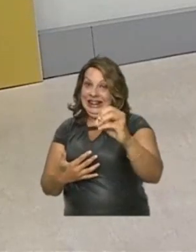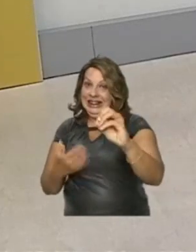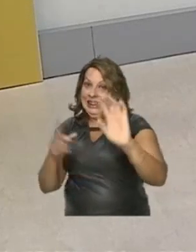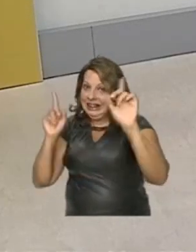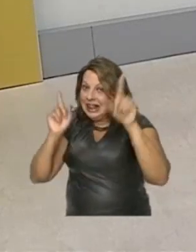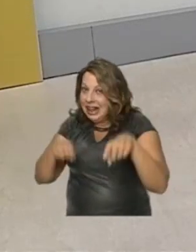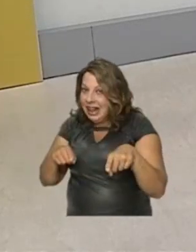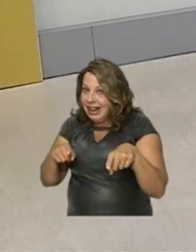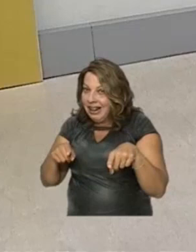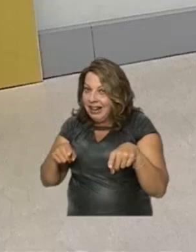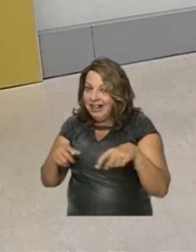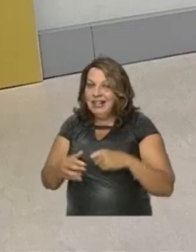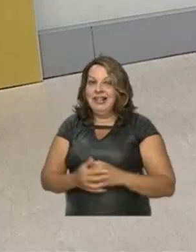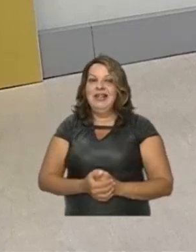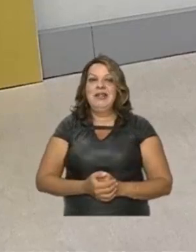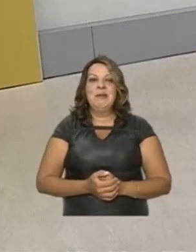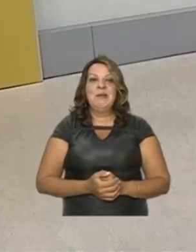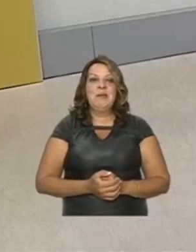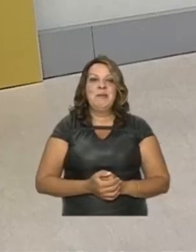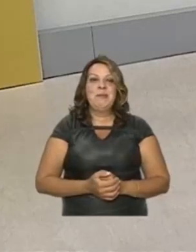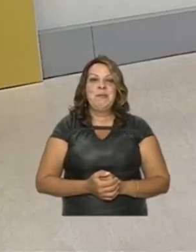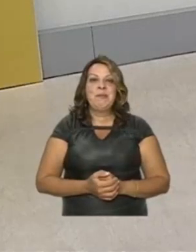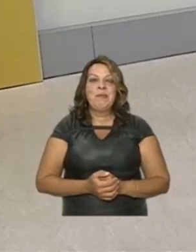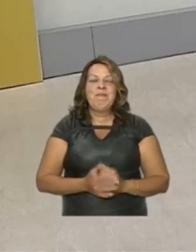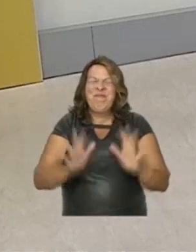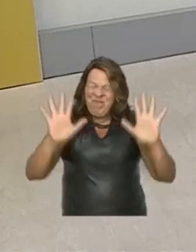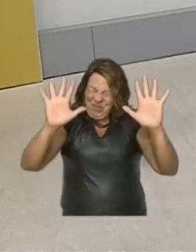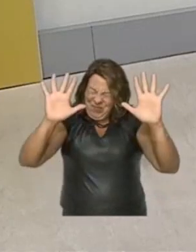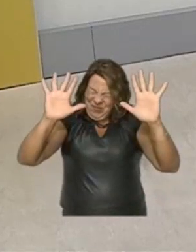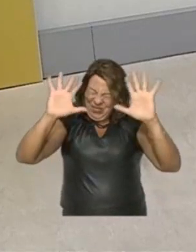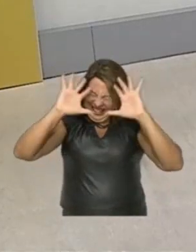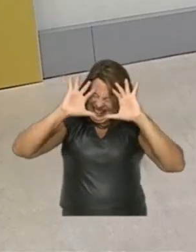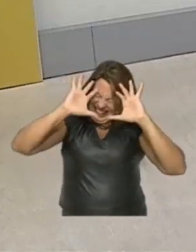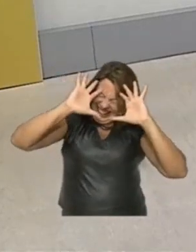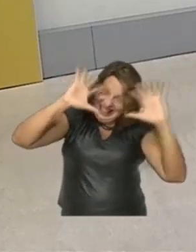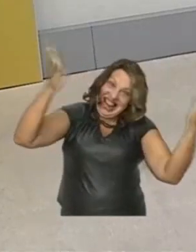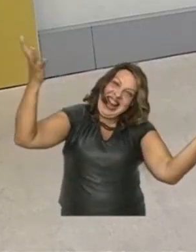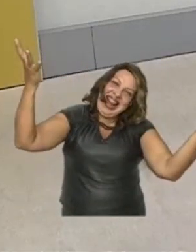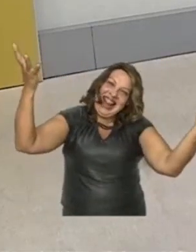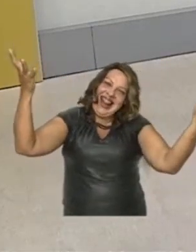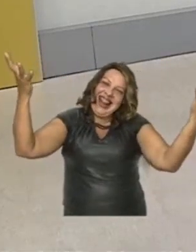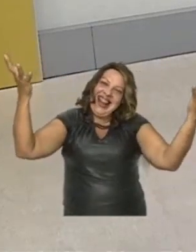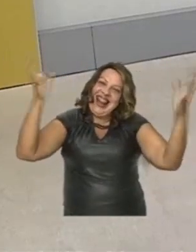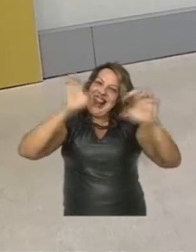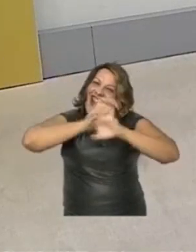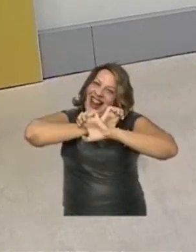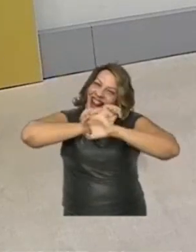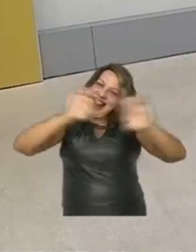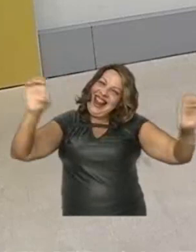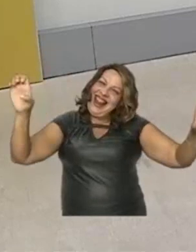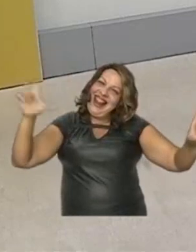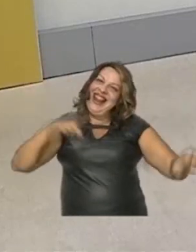de número 30 saiu do Globo. 30, decide? Decidiu!